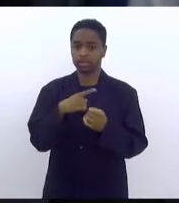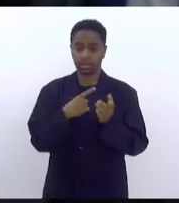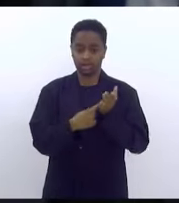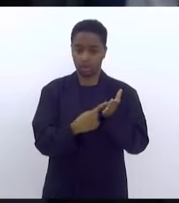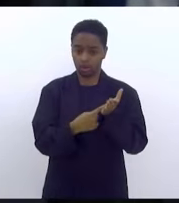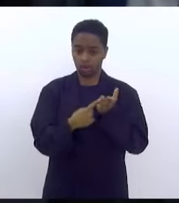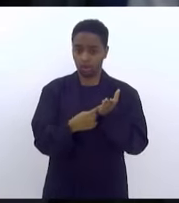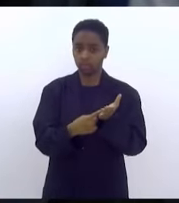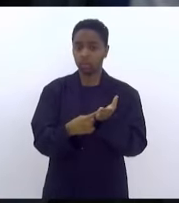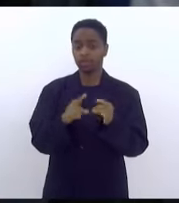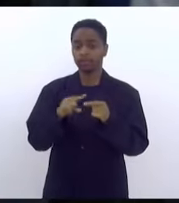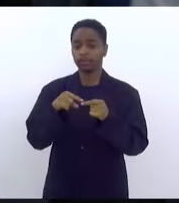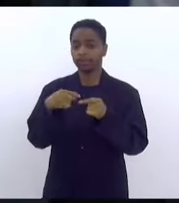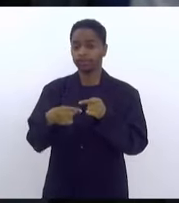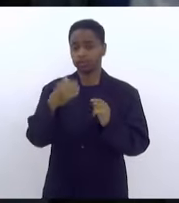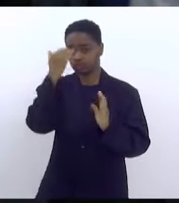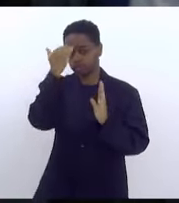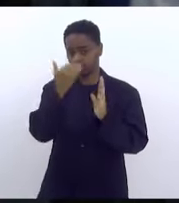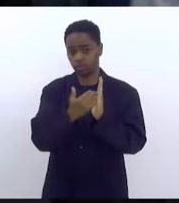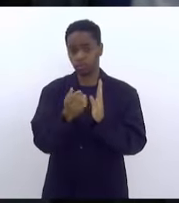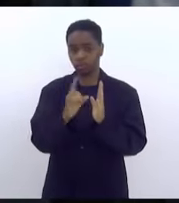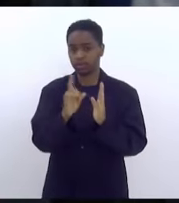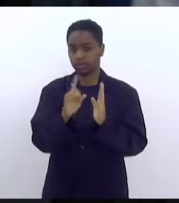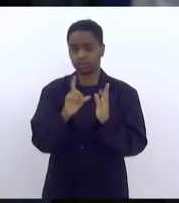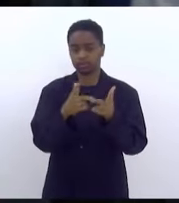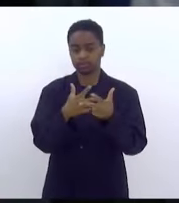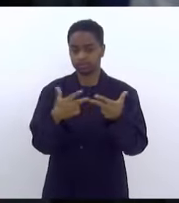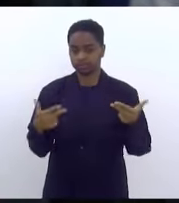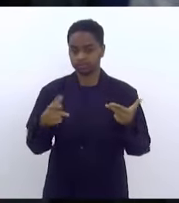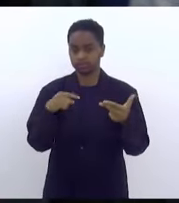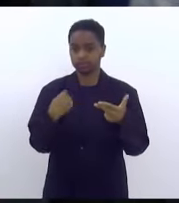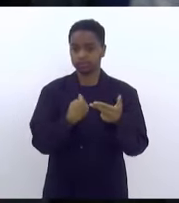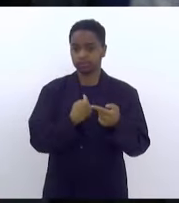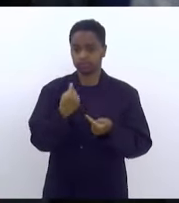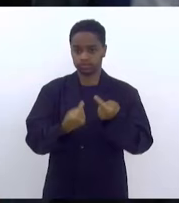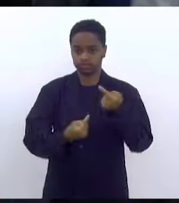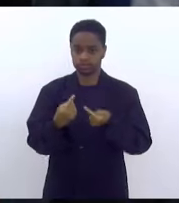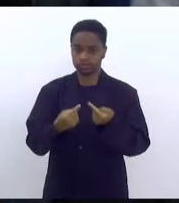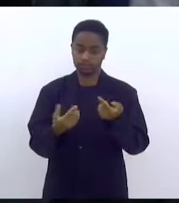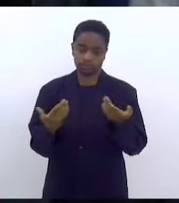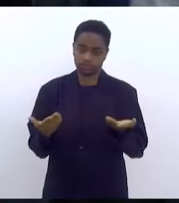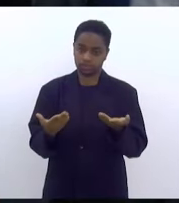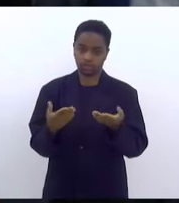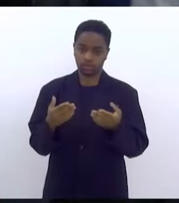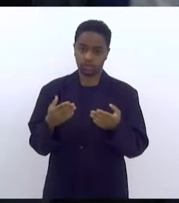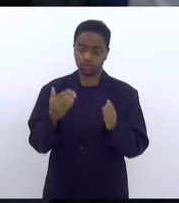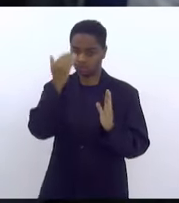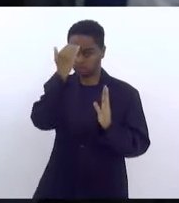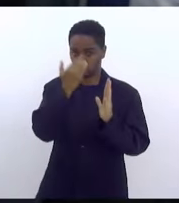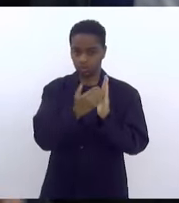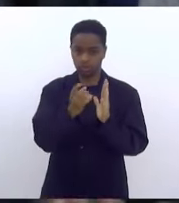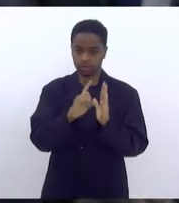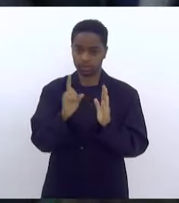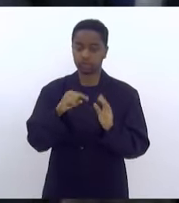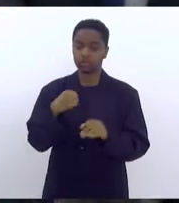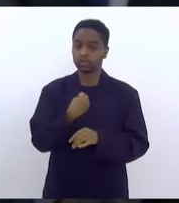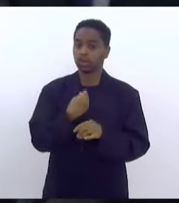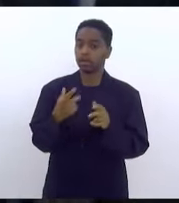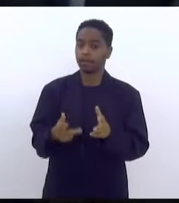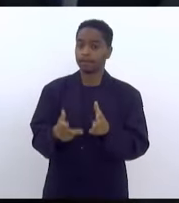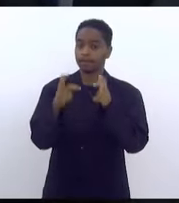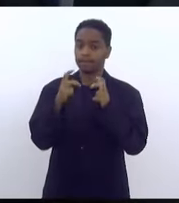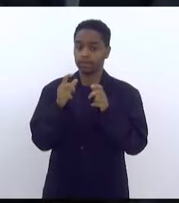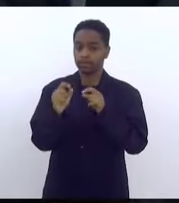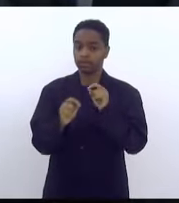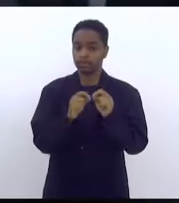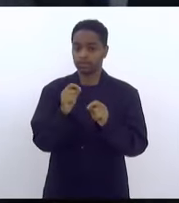feito e depois descumprem tudo aquilo que trataram, ou seja, não tem palavra. O que nós observamos foi a